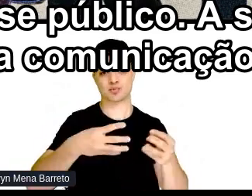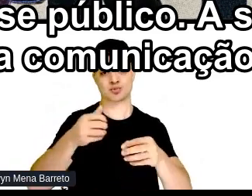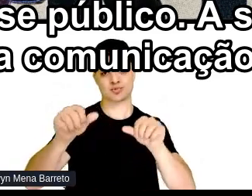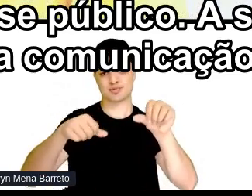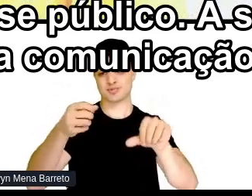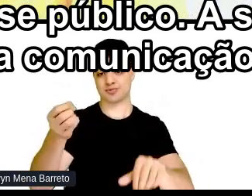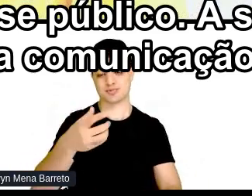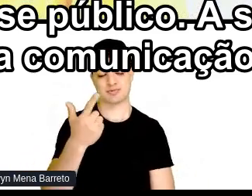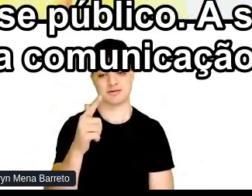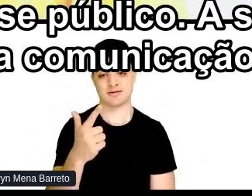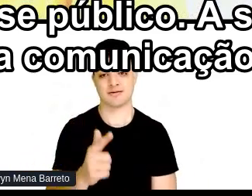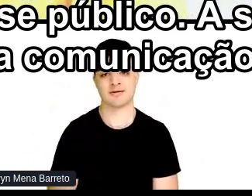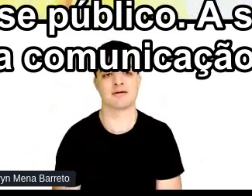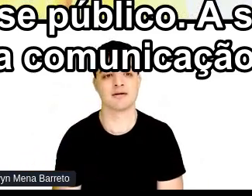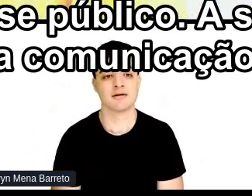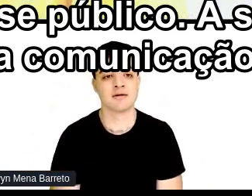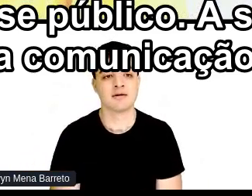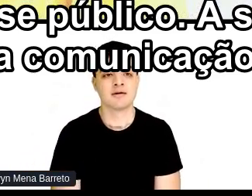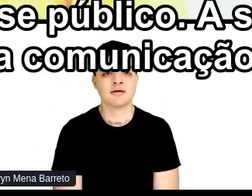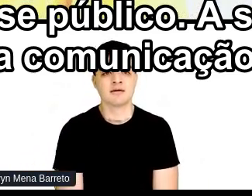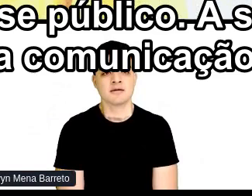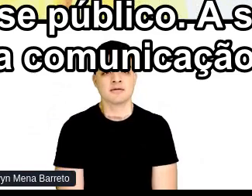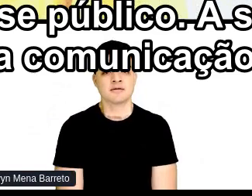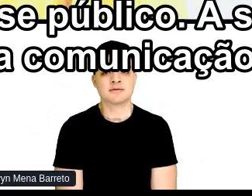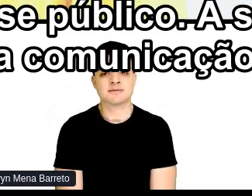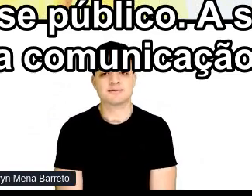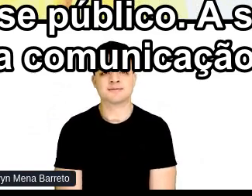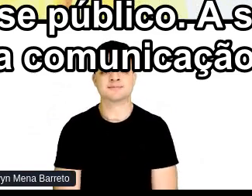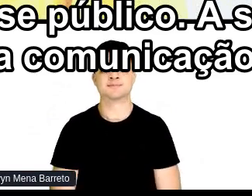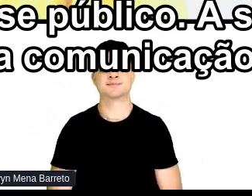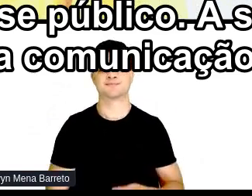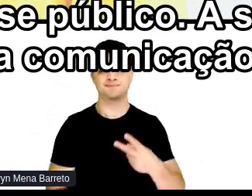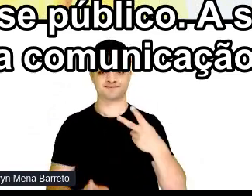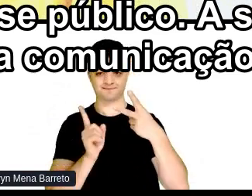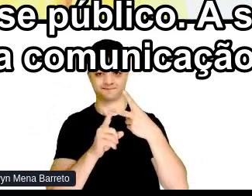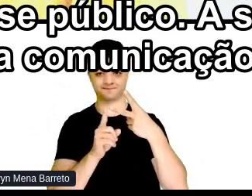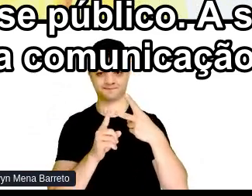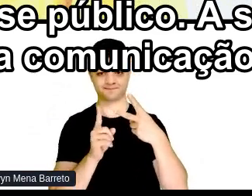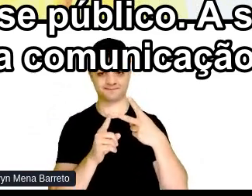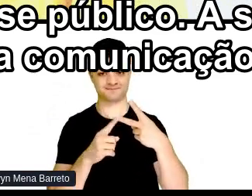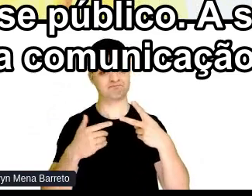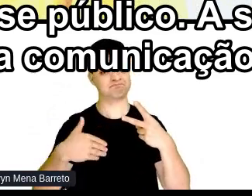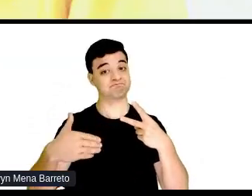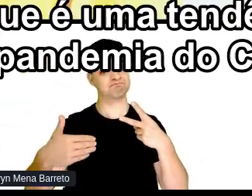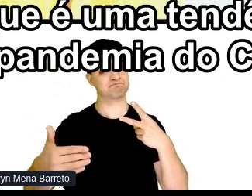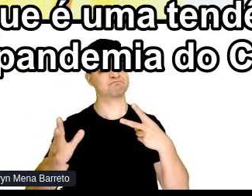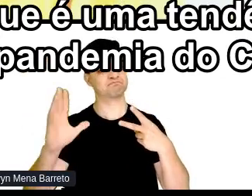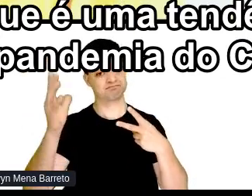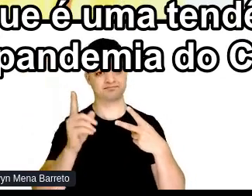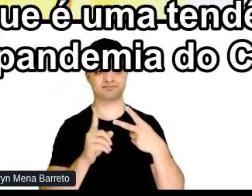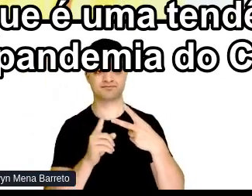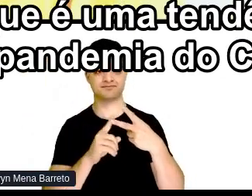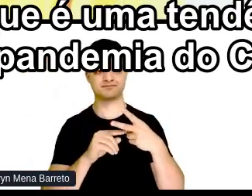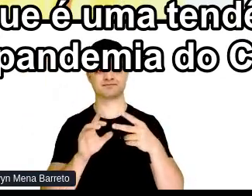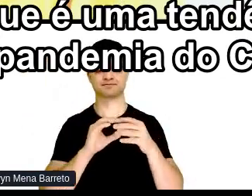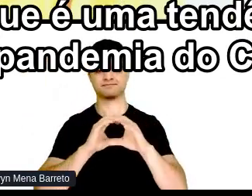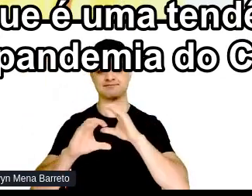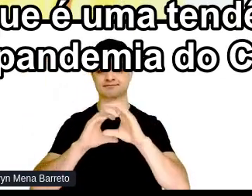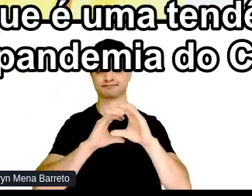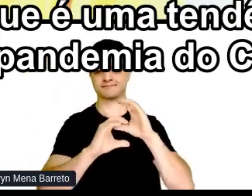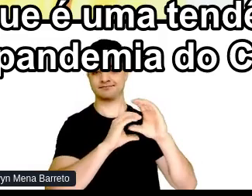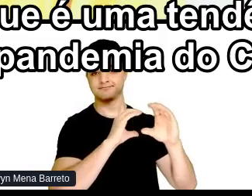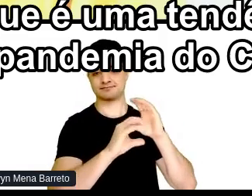que eles não escolheram o fato de usar a internet, então eles receberam de presente ali um celular, ou